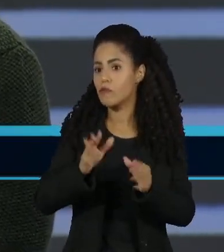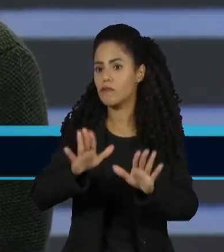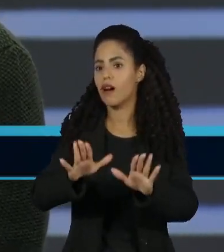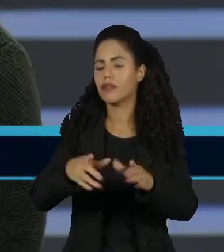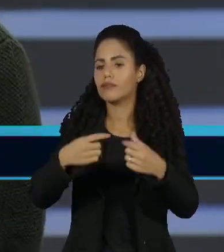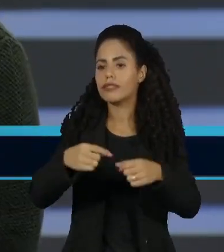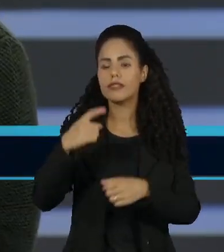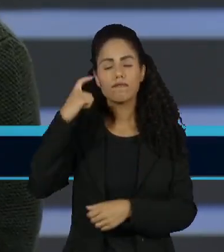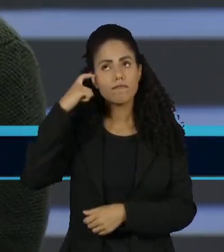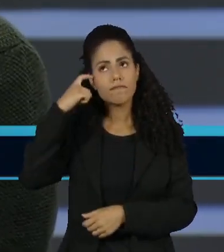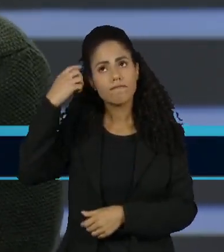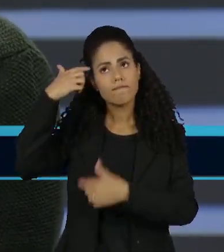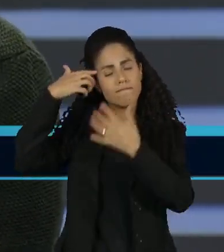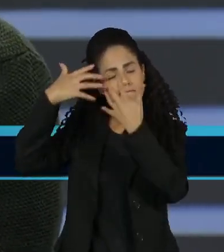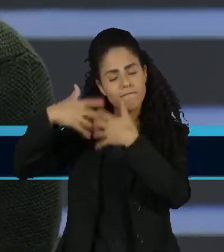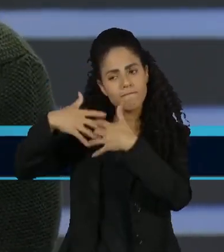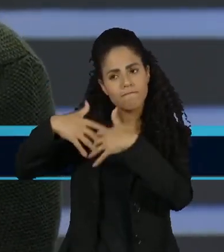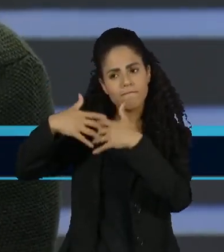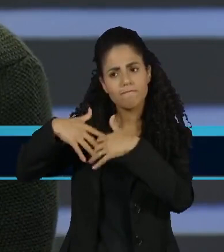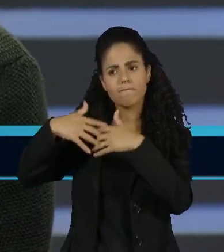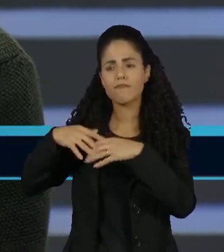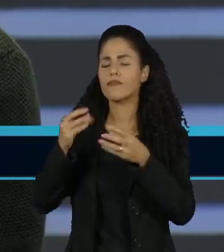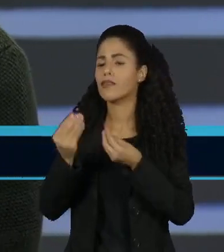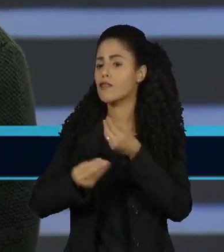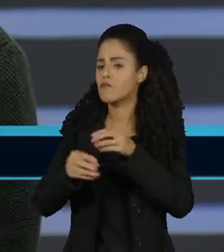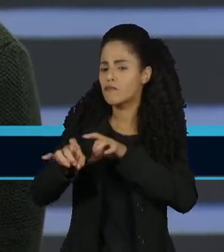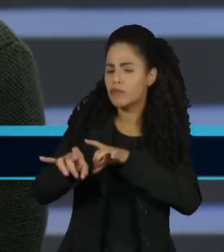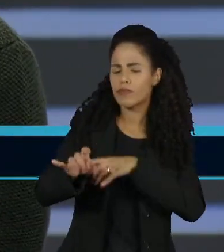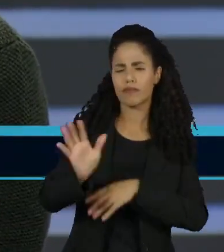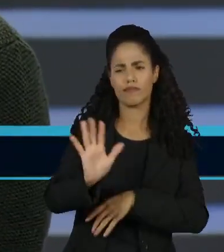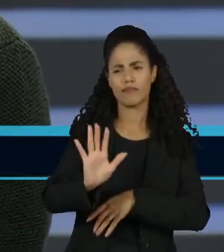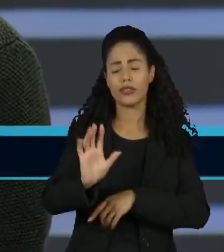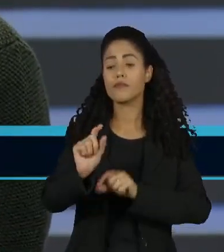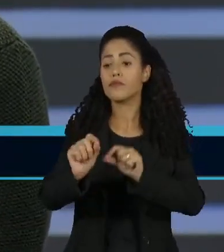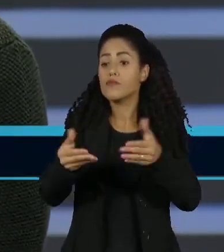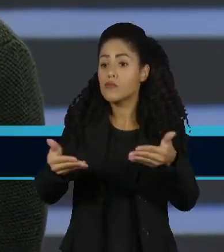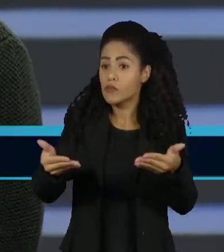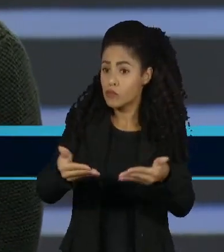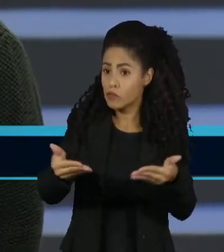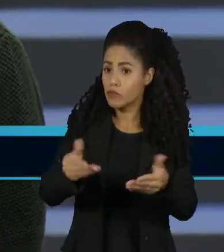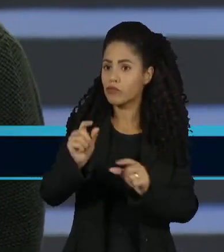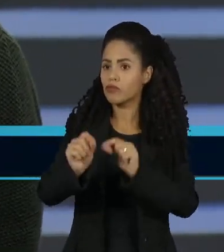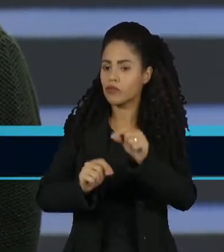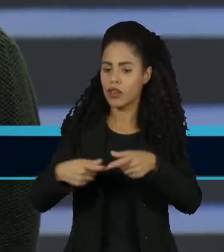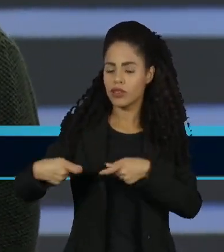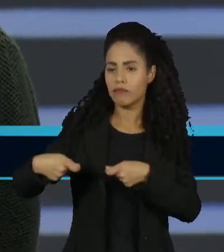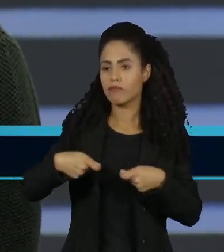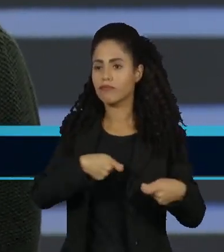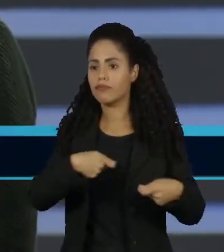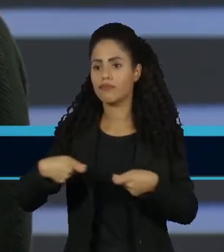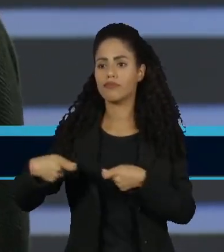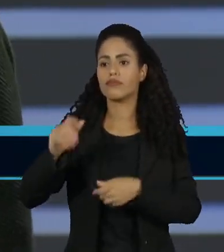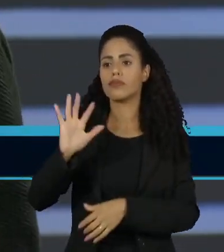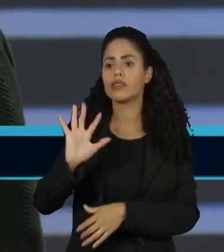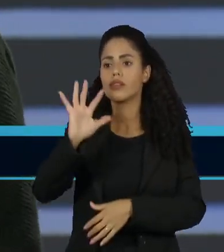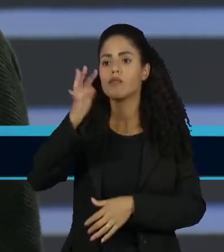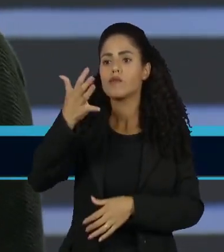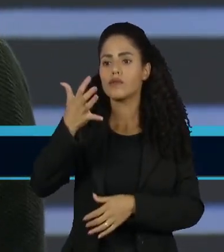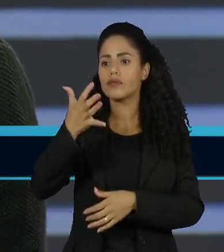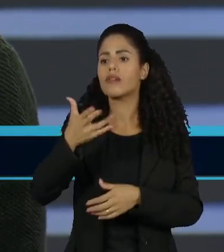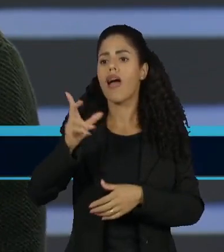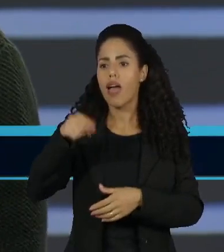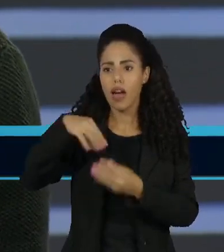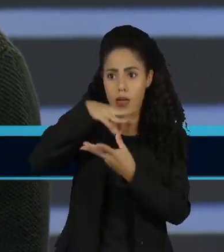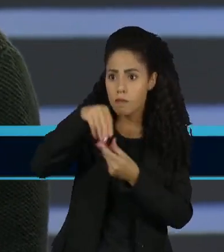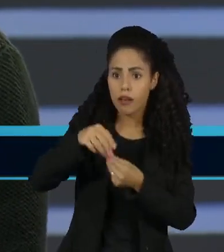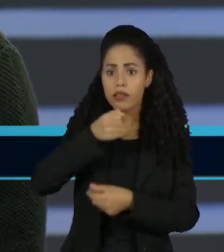fazer um raciocínio muito sofisticado sobre isso. O fato é de que hoje esses conflitos bélicos, eles são cobertos pela